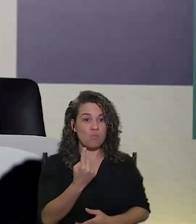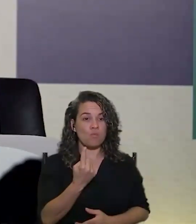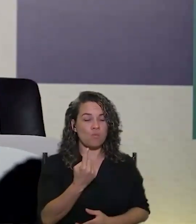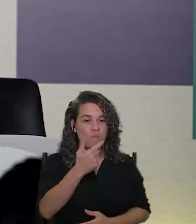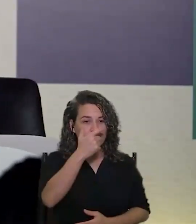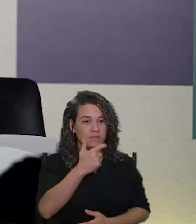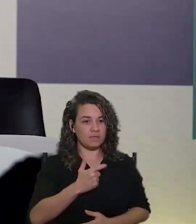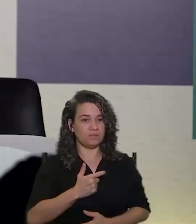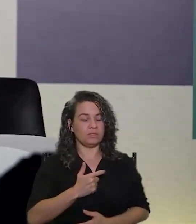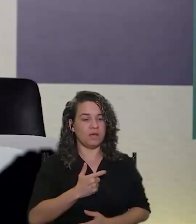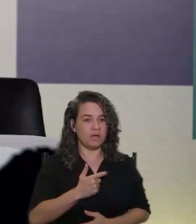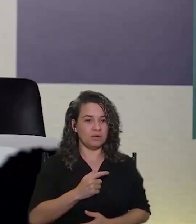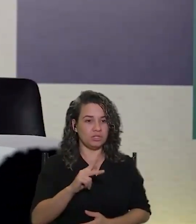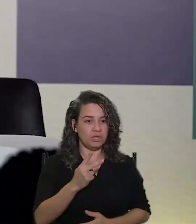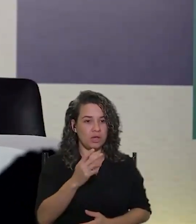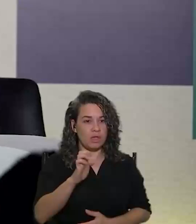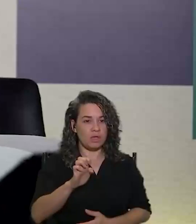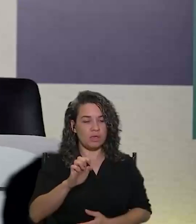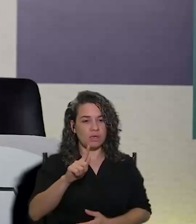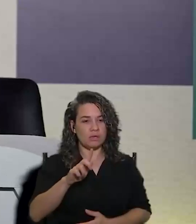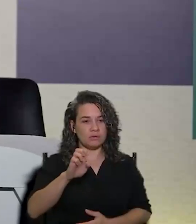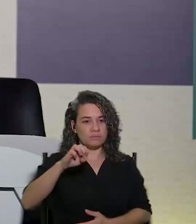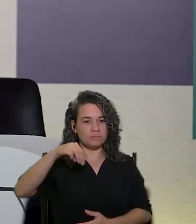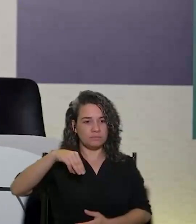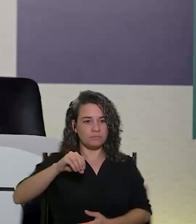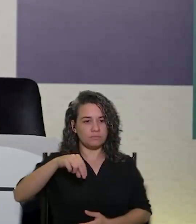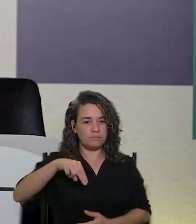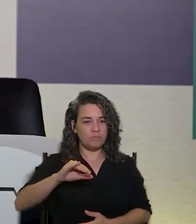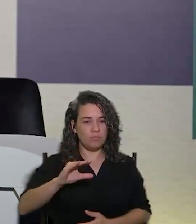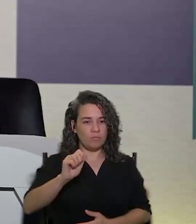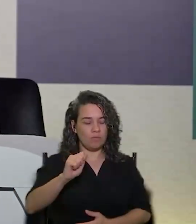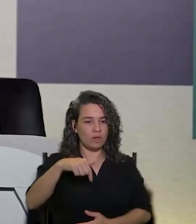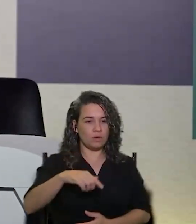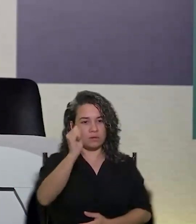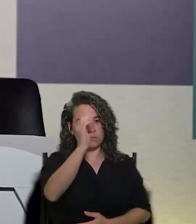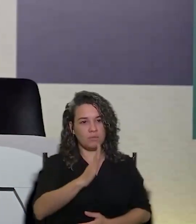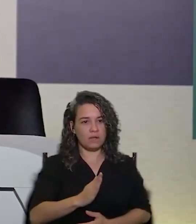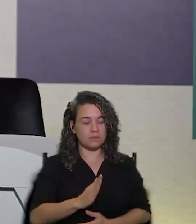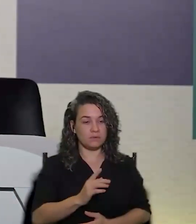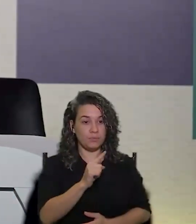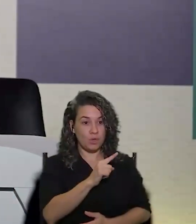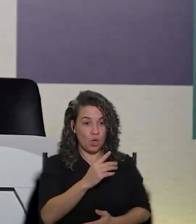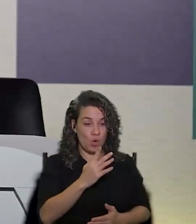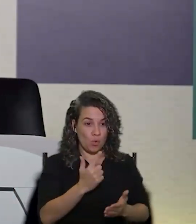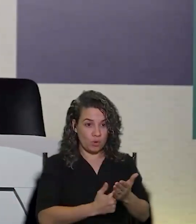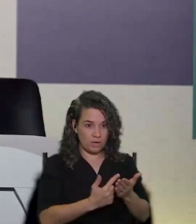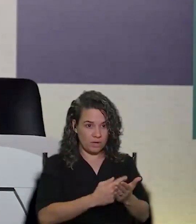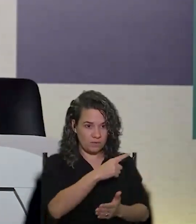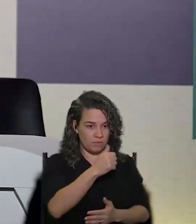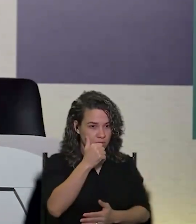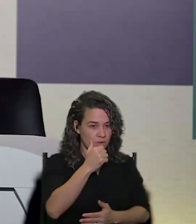Então, e a outra coisa por exemplo, o livro da Andressa, que começa na Construção de Brasília, que eu vivi,